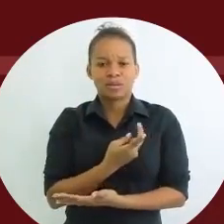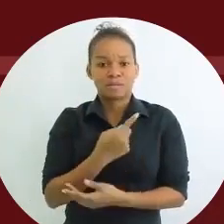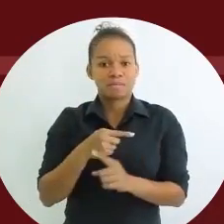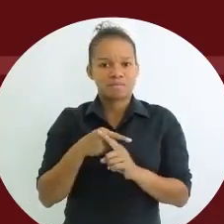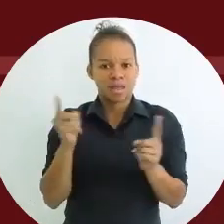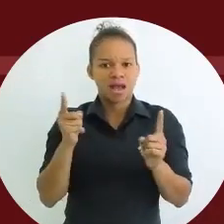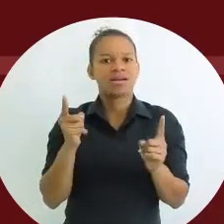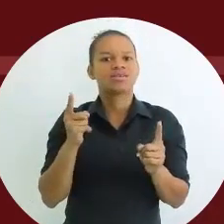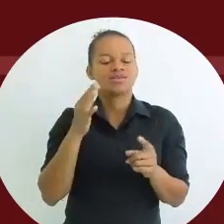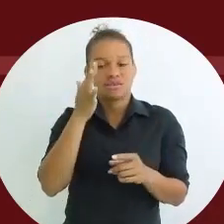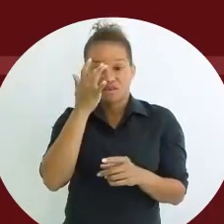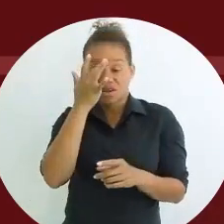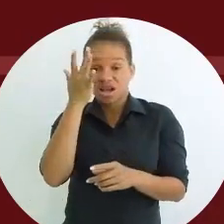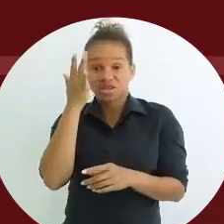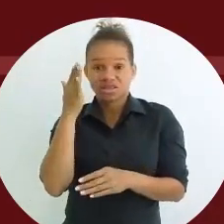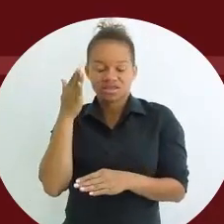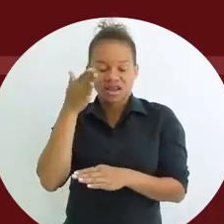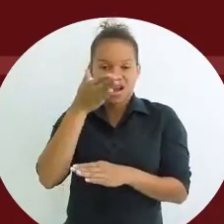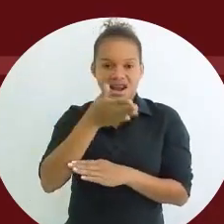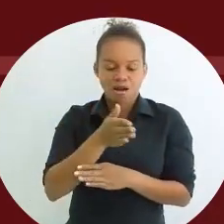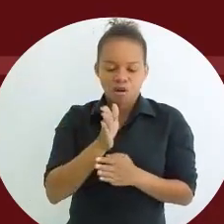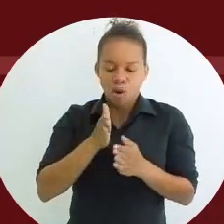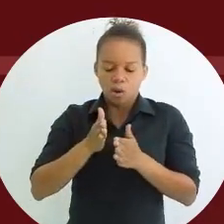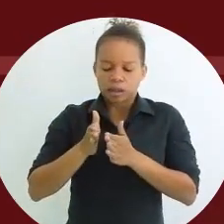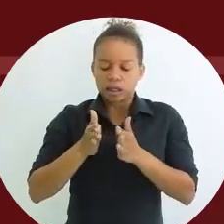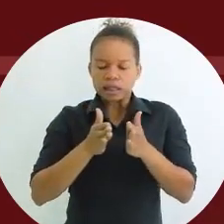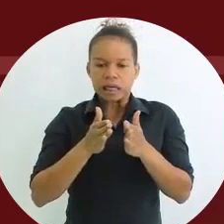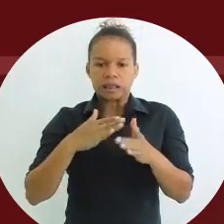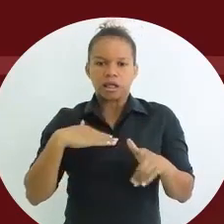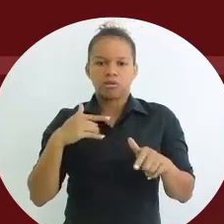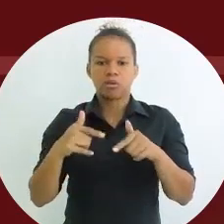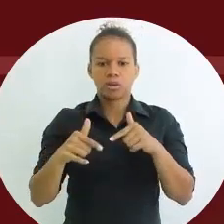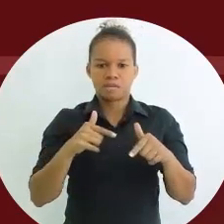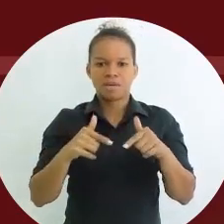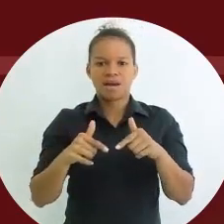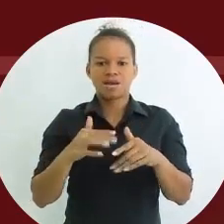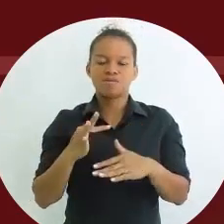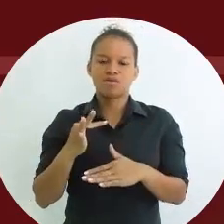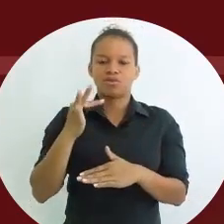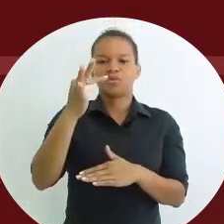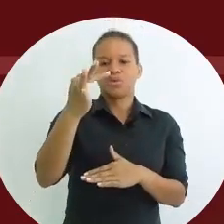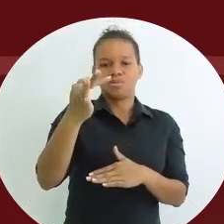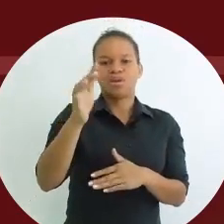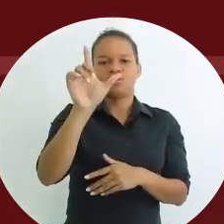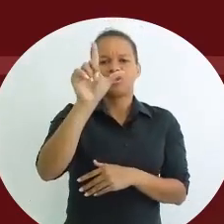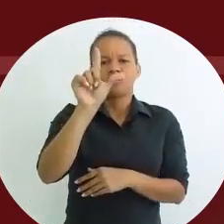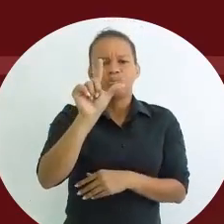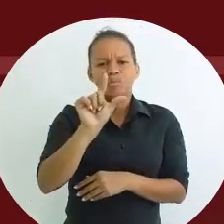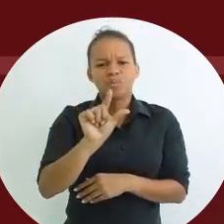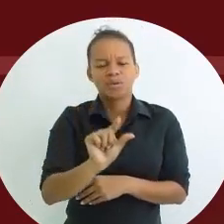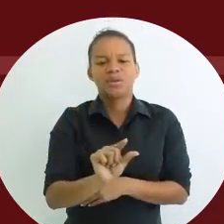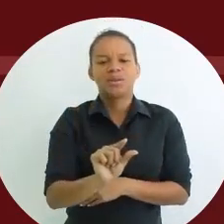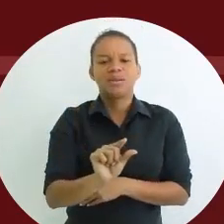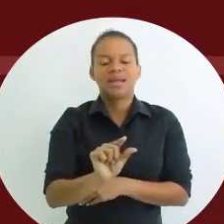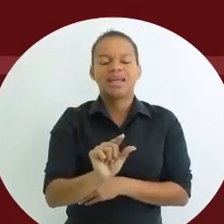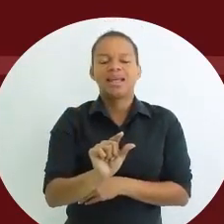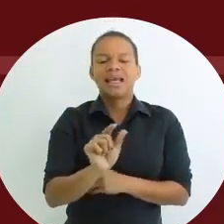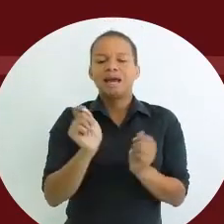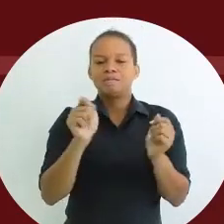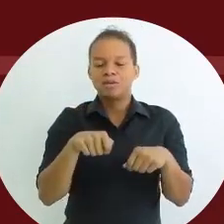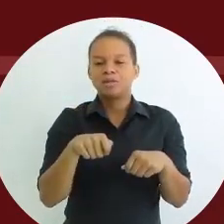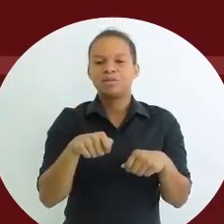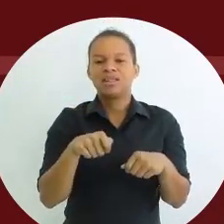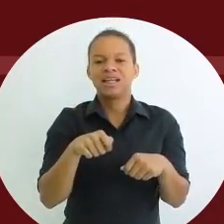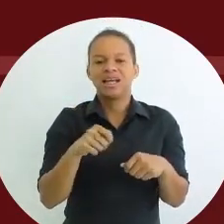Mais fácil estará, mais roteirizado estará o meu trabalho e, consequentemente, diminuirá a